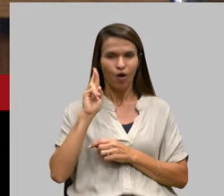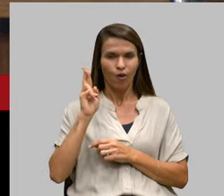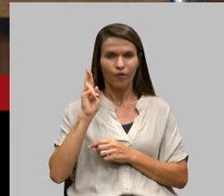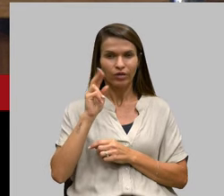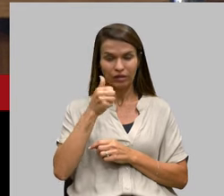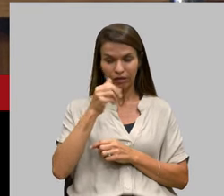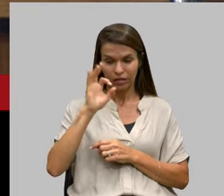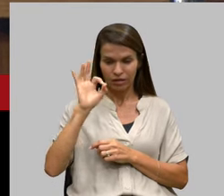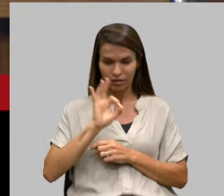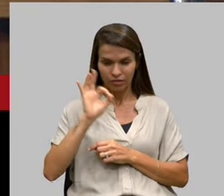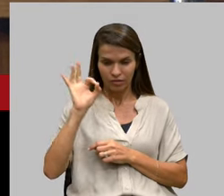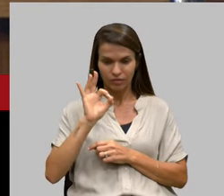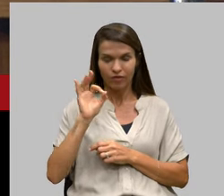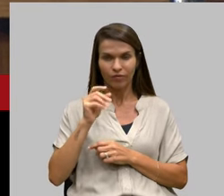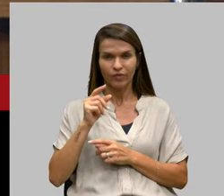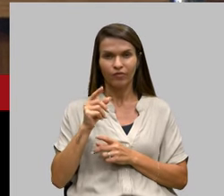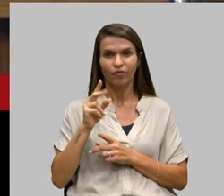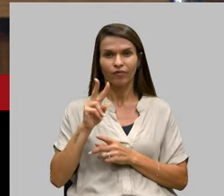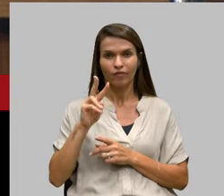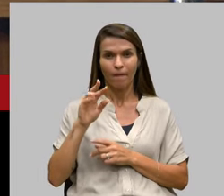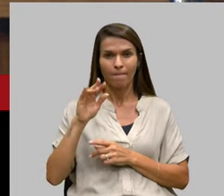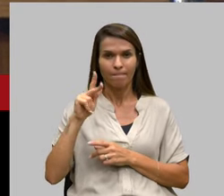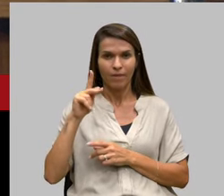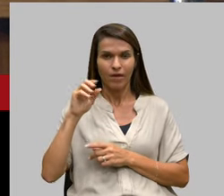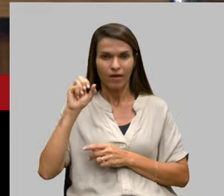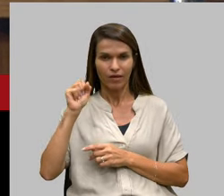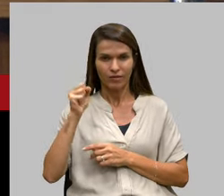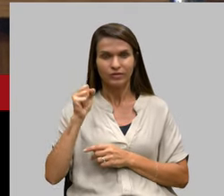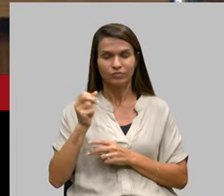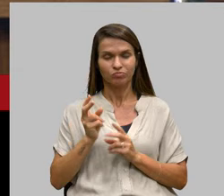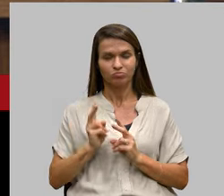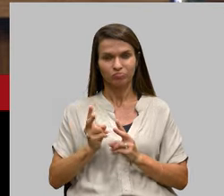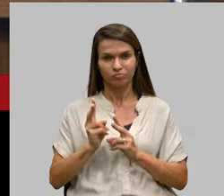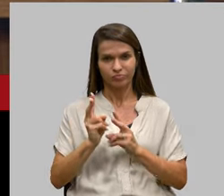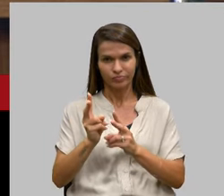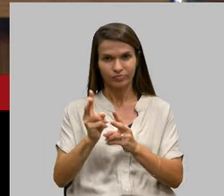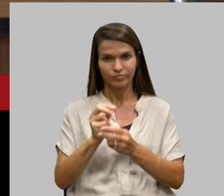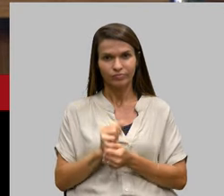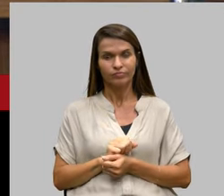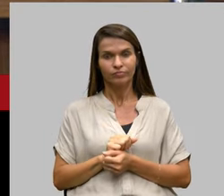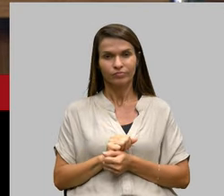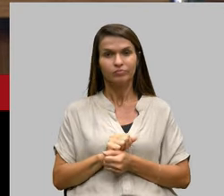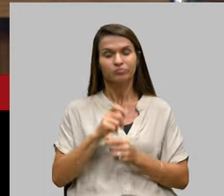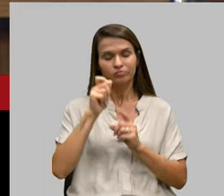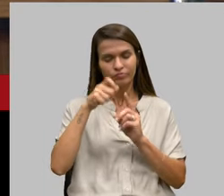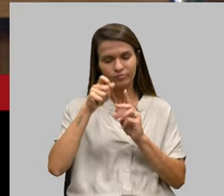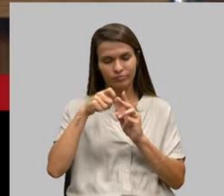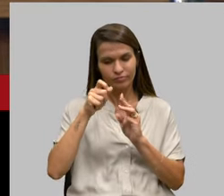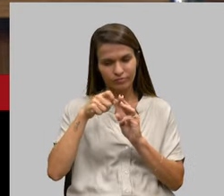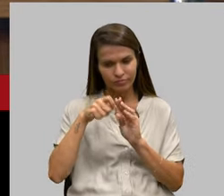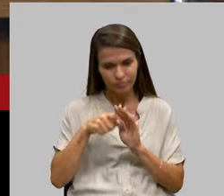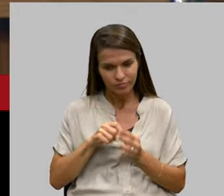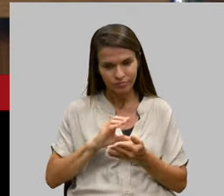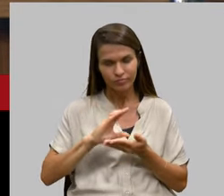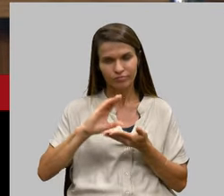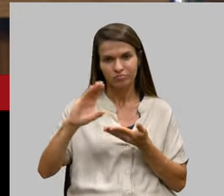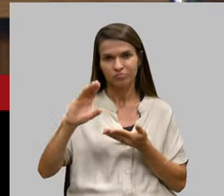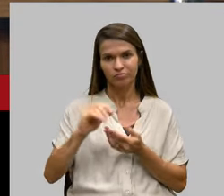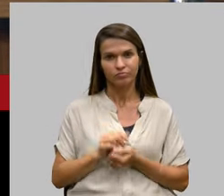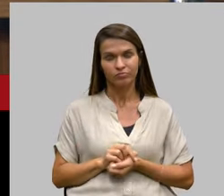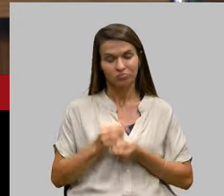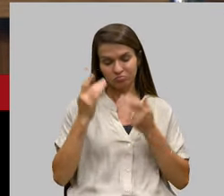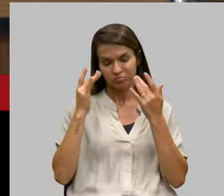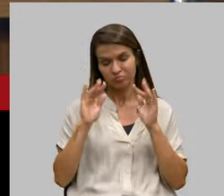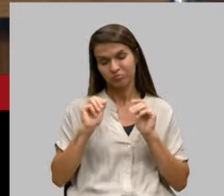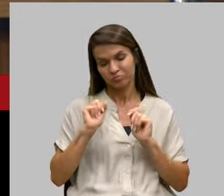para para o rpps de Rondônia fluxo contínuo é mês é mensal o recurso não sei pode ser